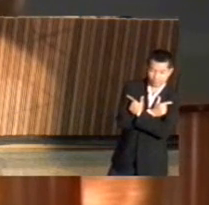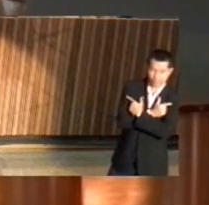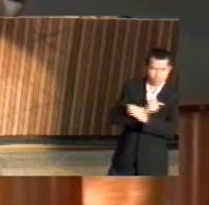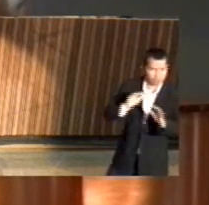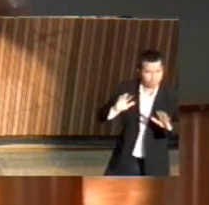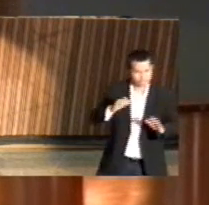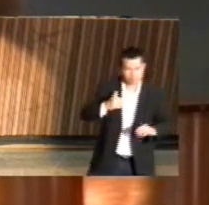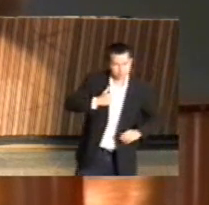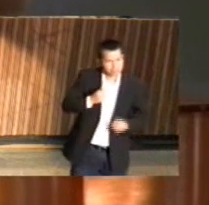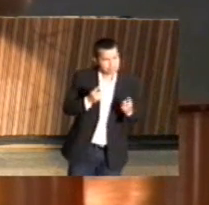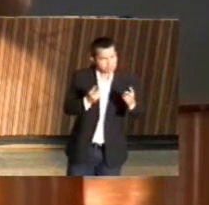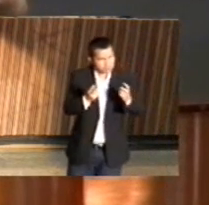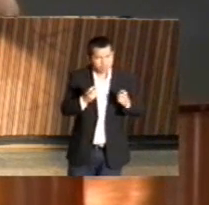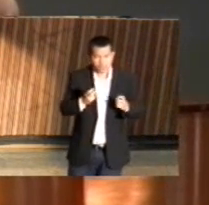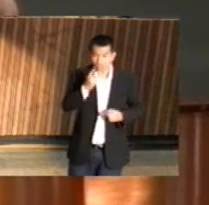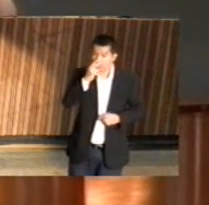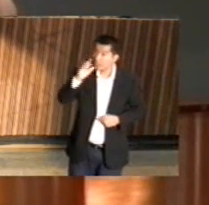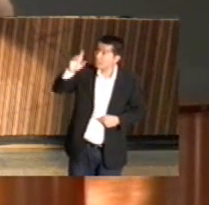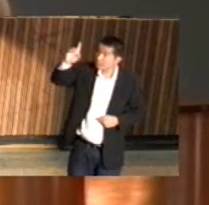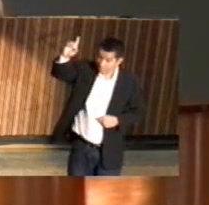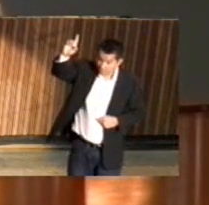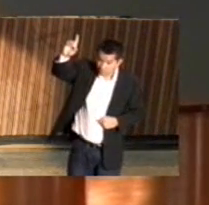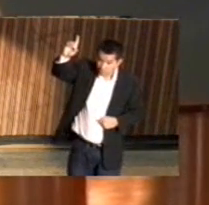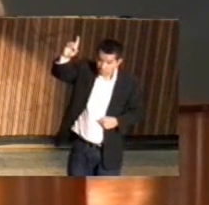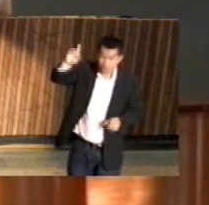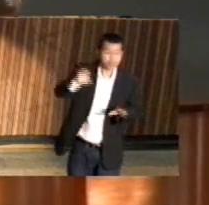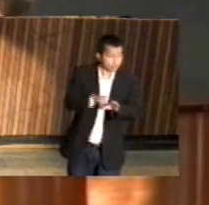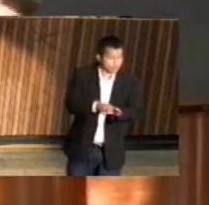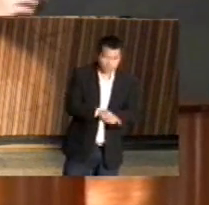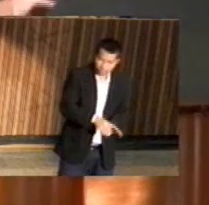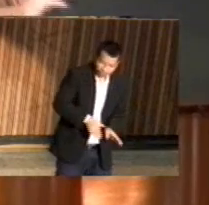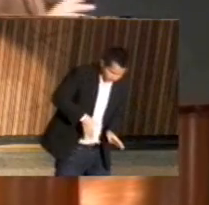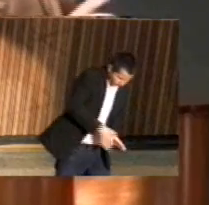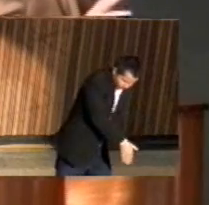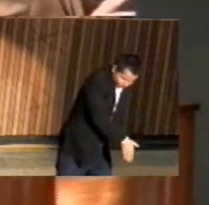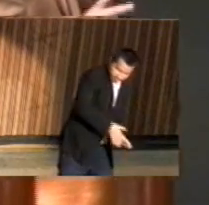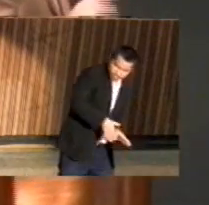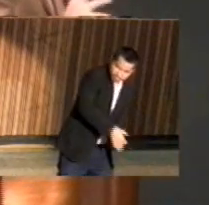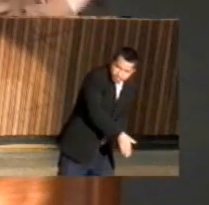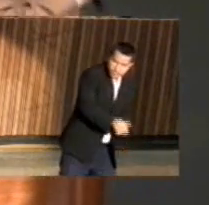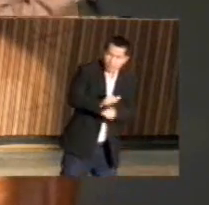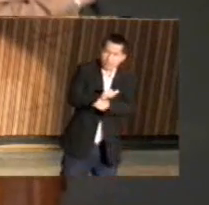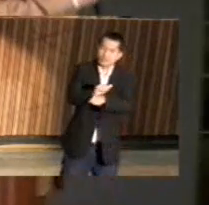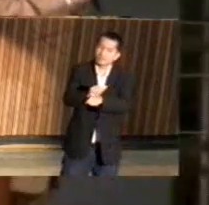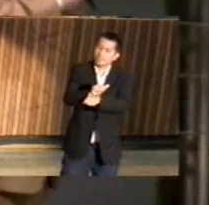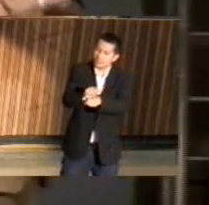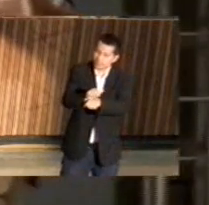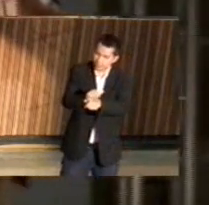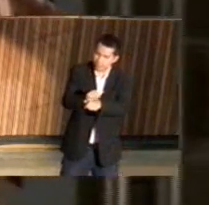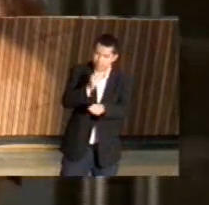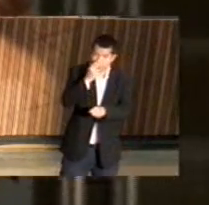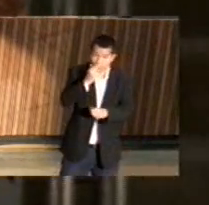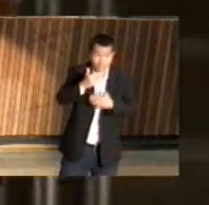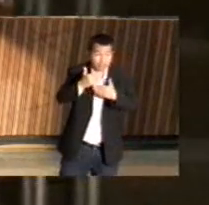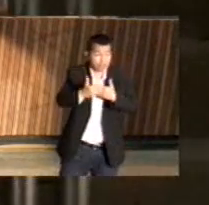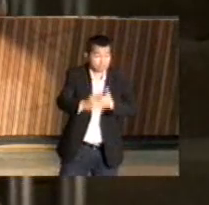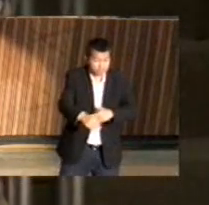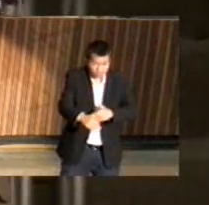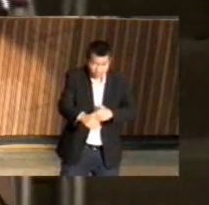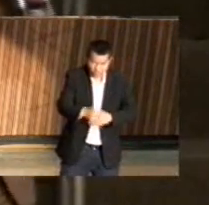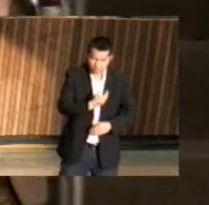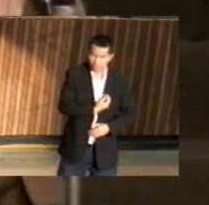na vida de Abraão. É interessante que esse capítulo vai mostrar para a gente alguns testes que Deus